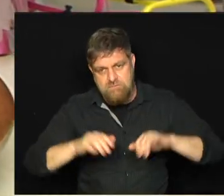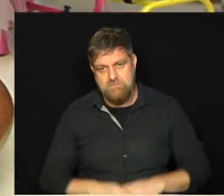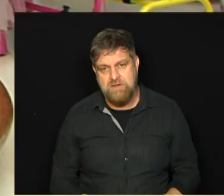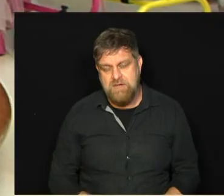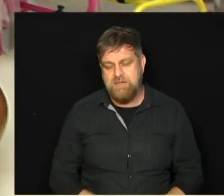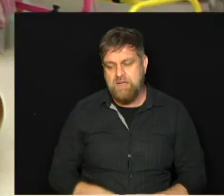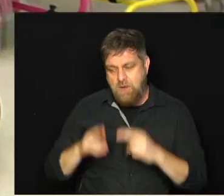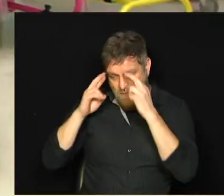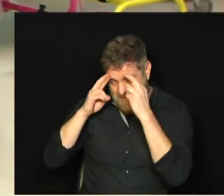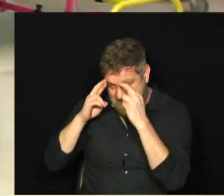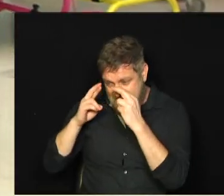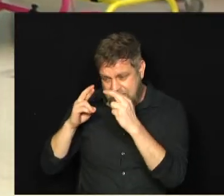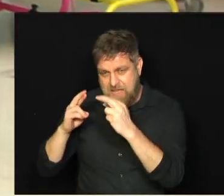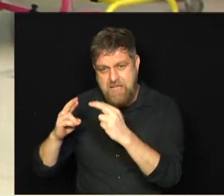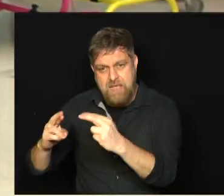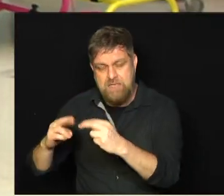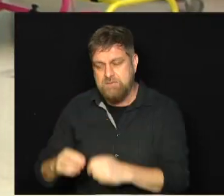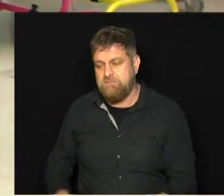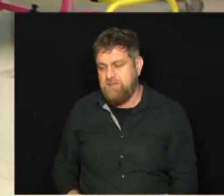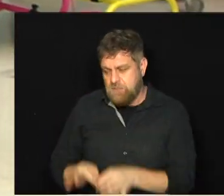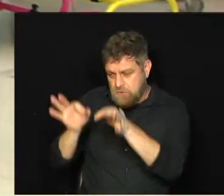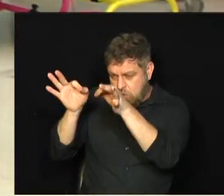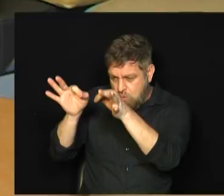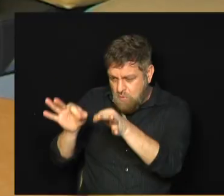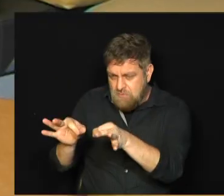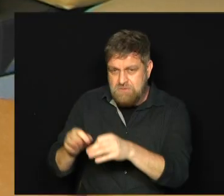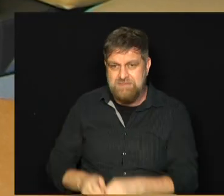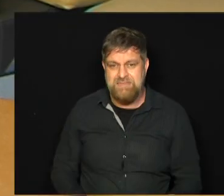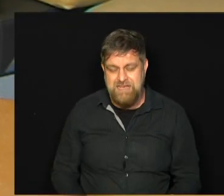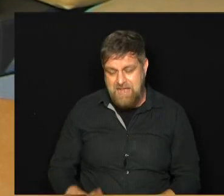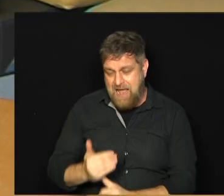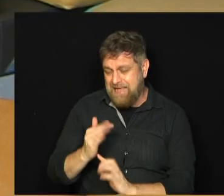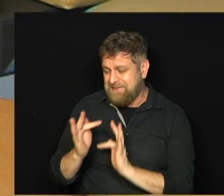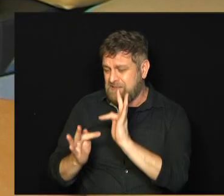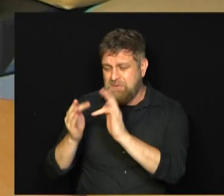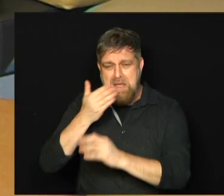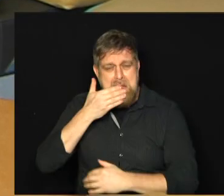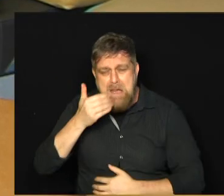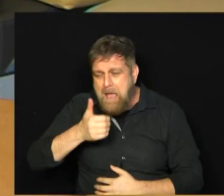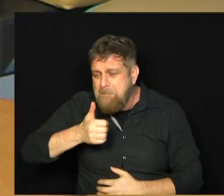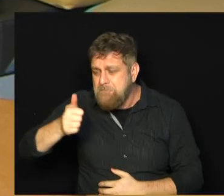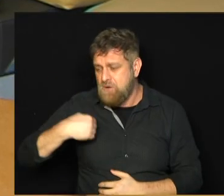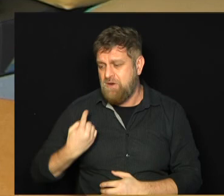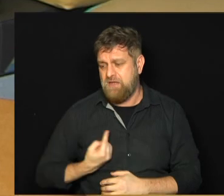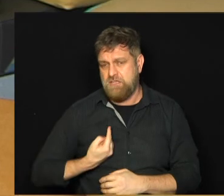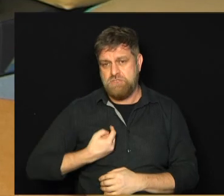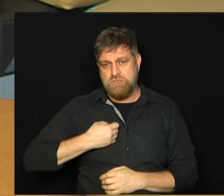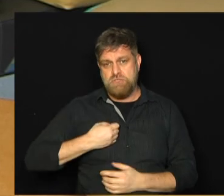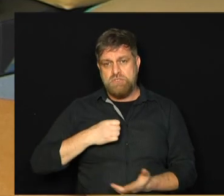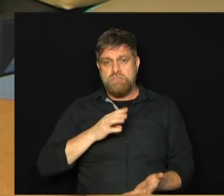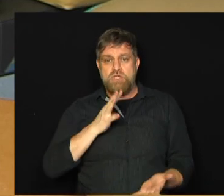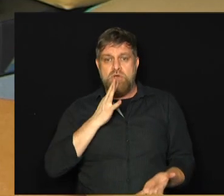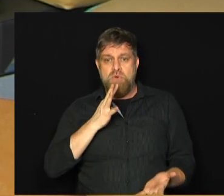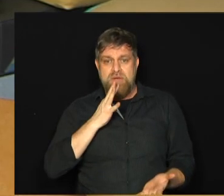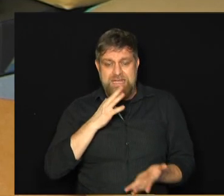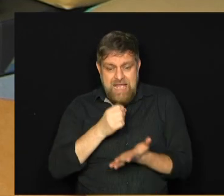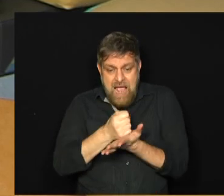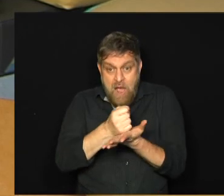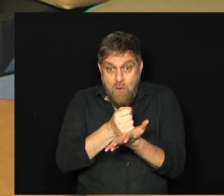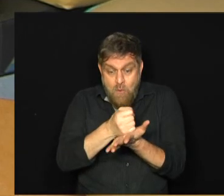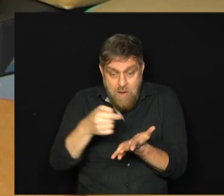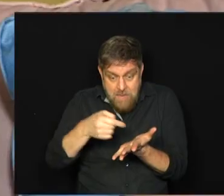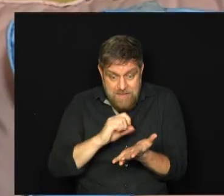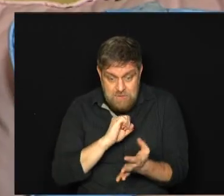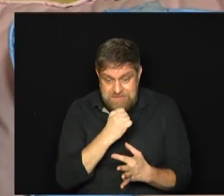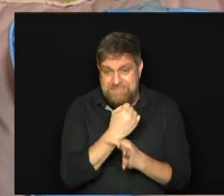com respeito, trate com dignidade, com a melhor tecnologia que você conhece, com o medicamento mais seguro